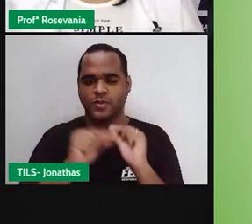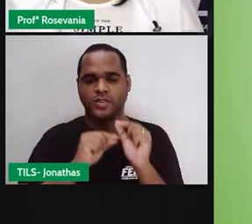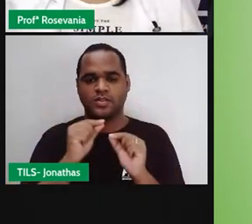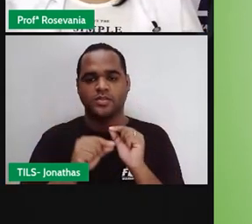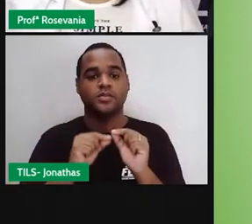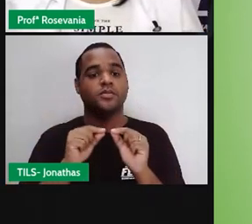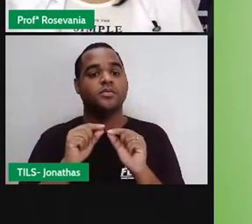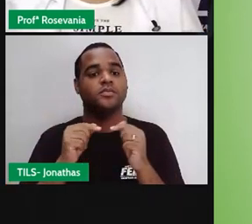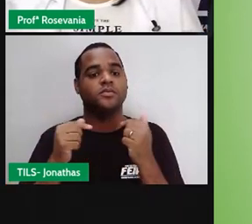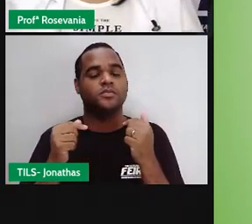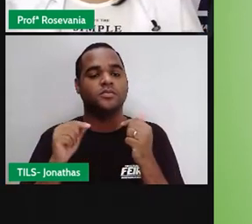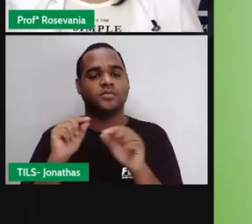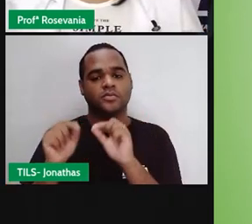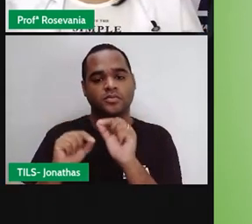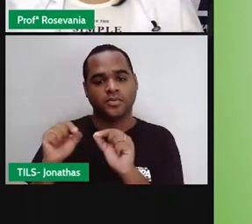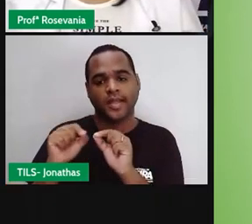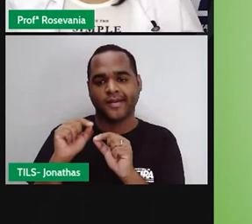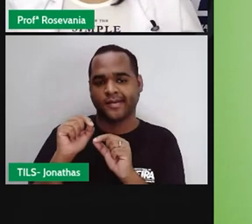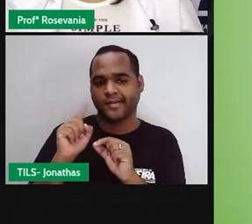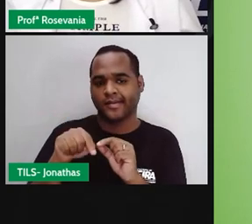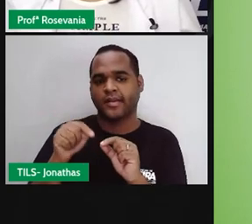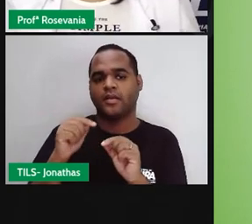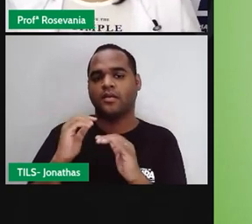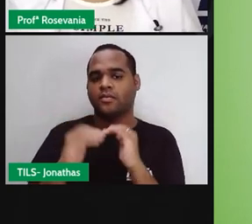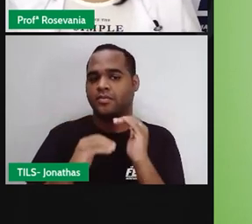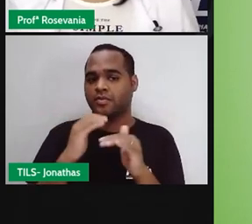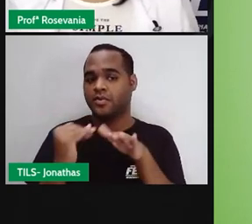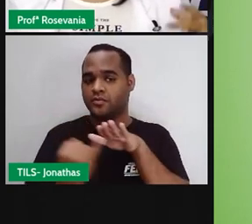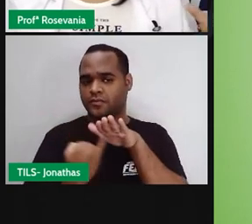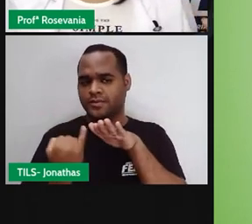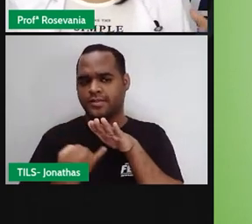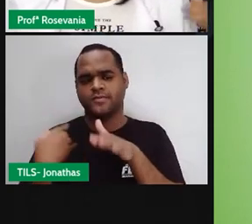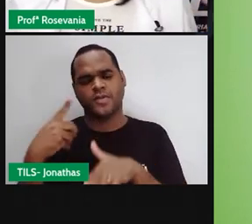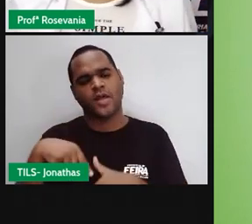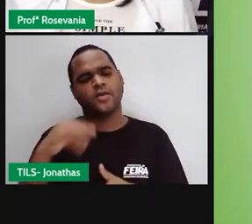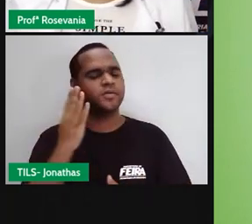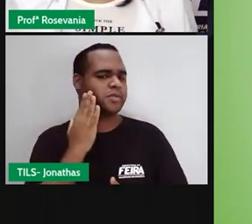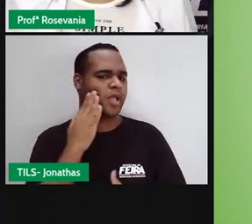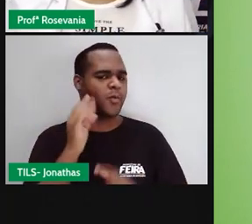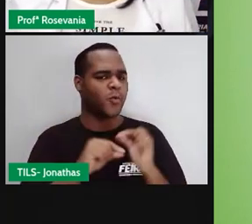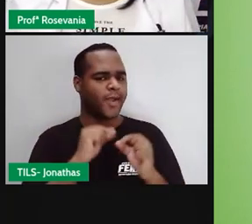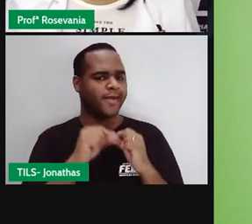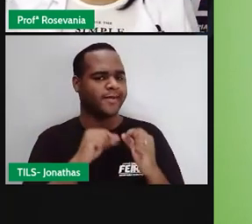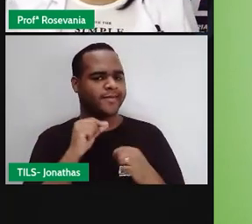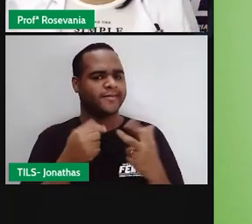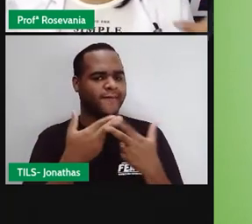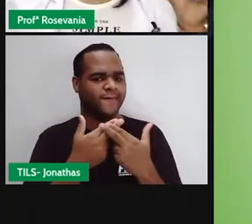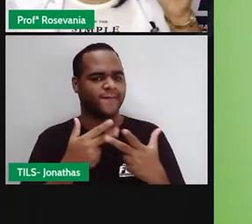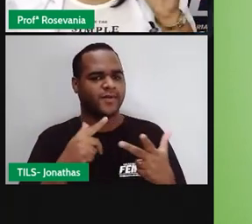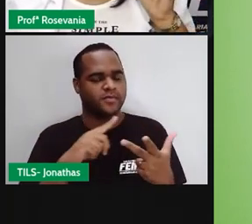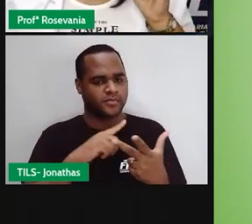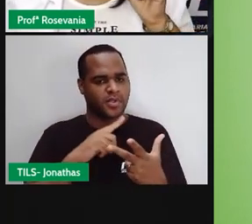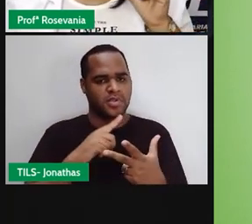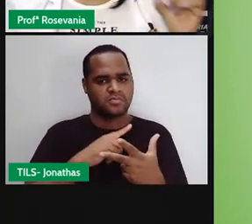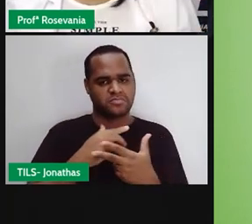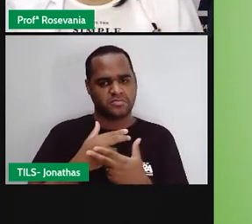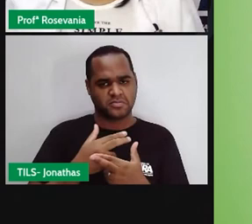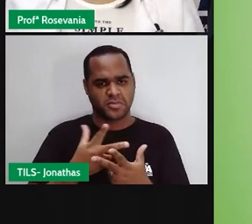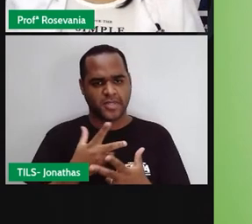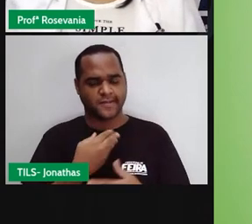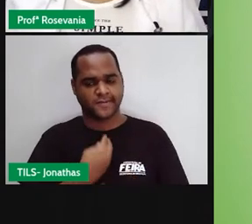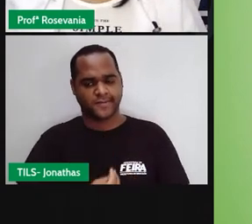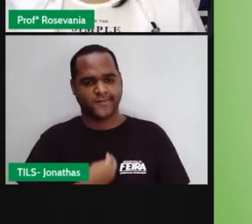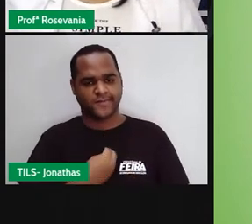gente falando desse desenvolvimento industrial, mas a gente não teve esse crescimento do desenvolvimento industrial. Infelizmente, a gente está